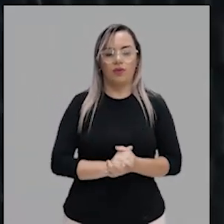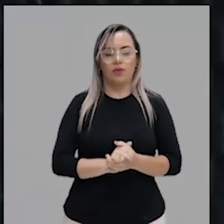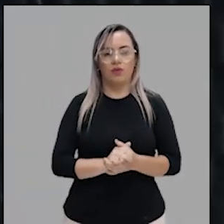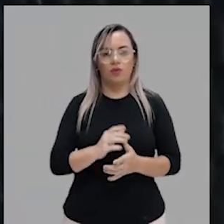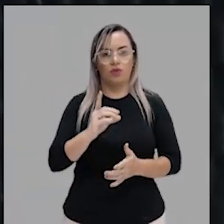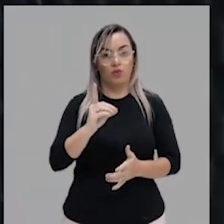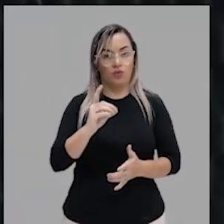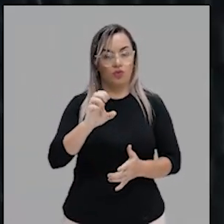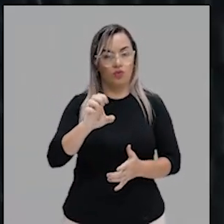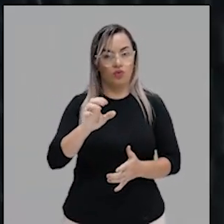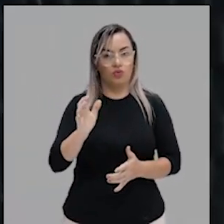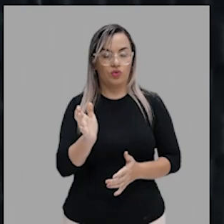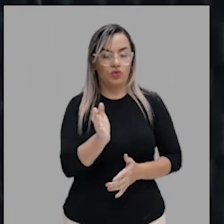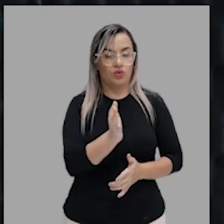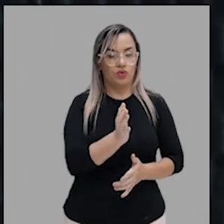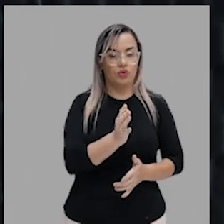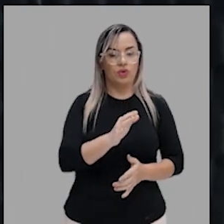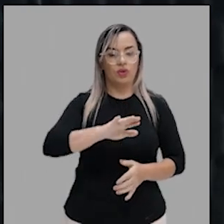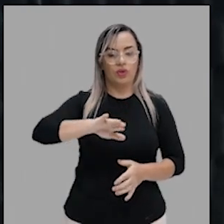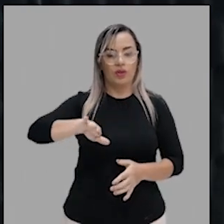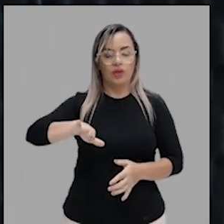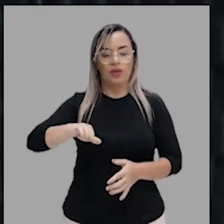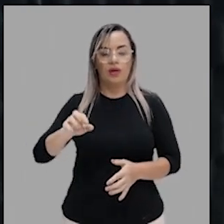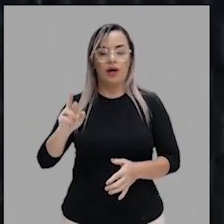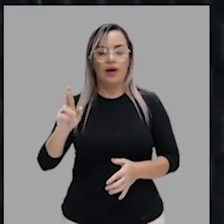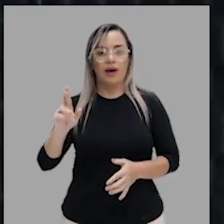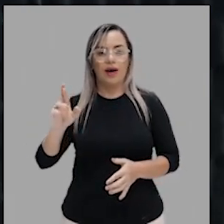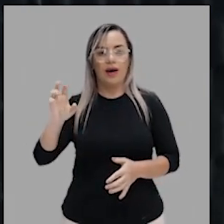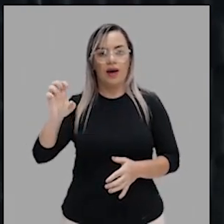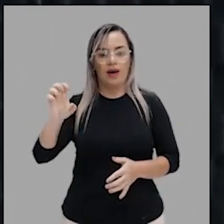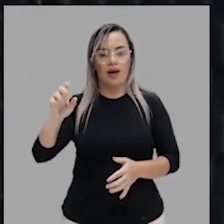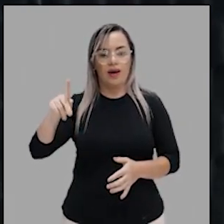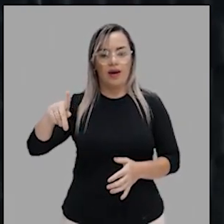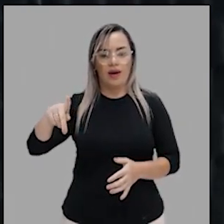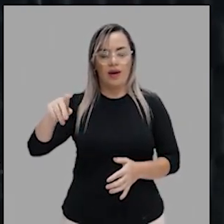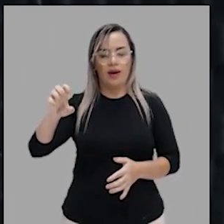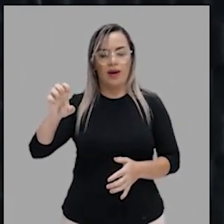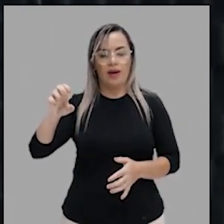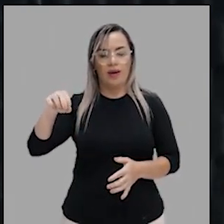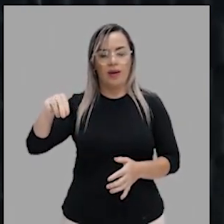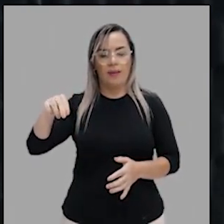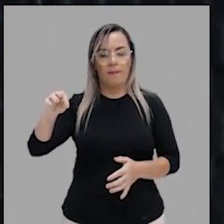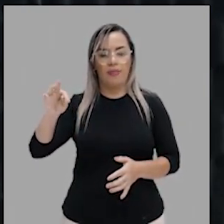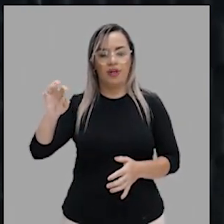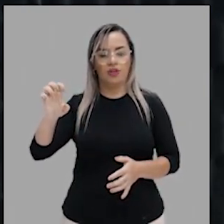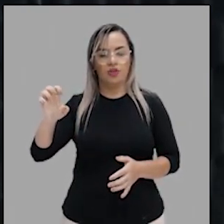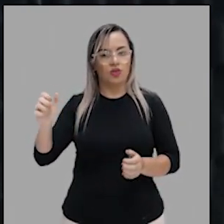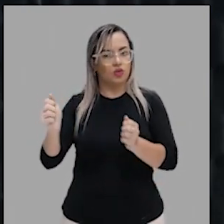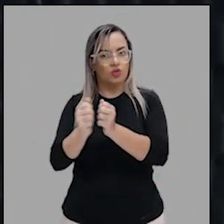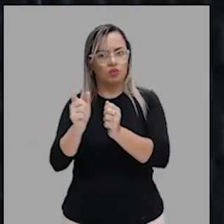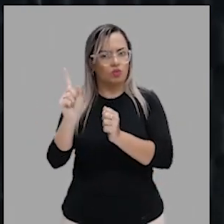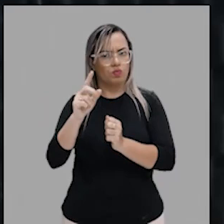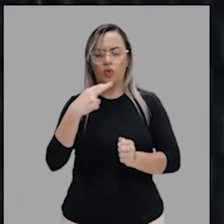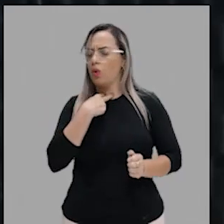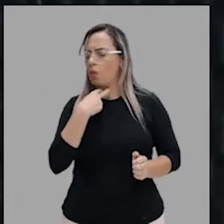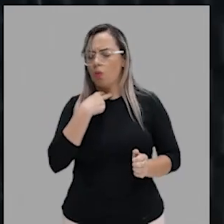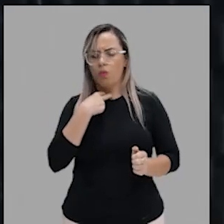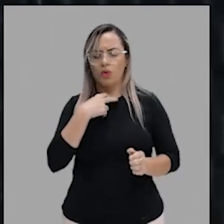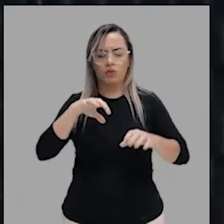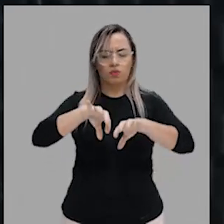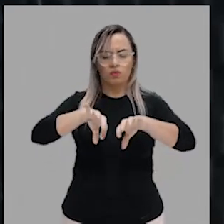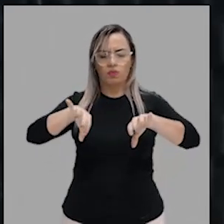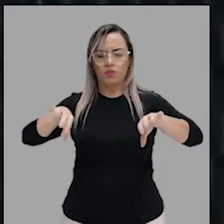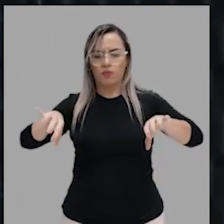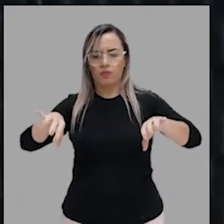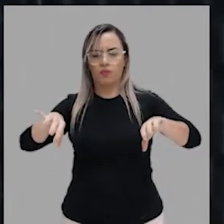com o repente. Não se junta. Nem de repente e nem com certeza, tá? Com certeza é separado.